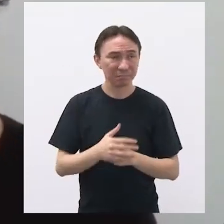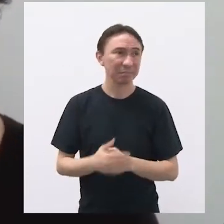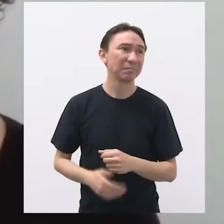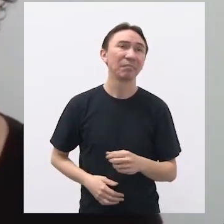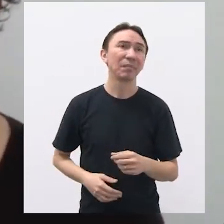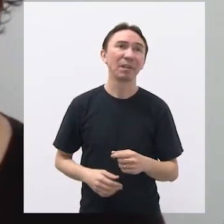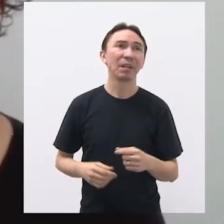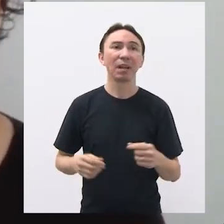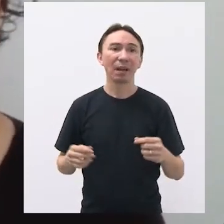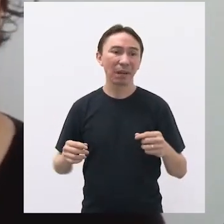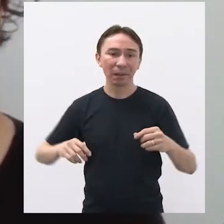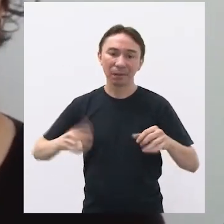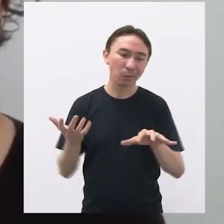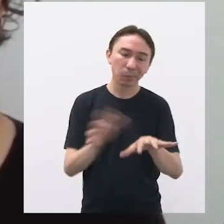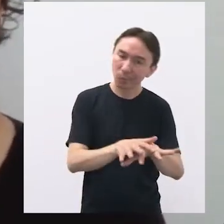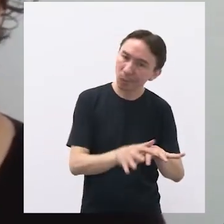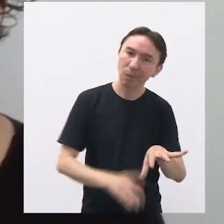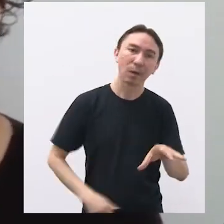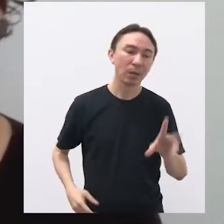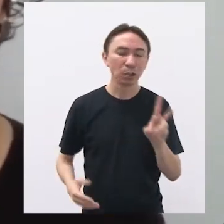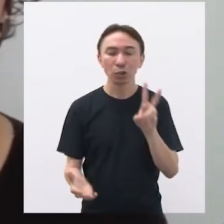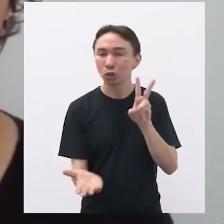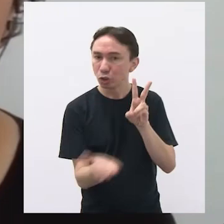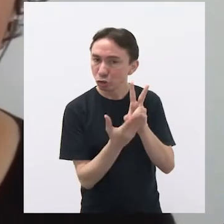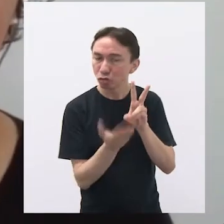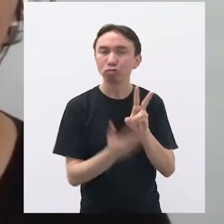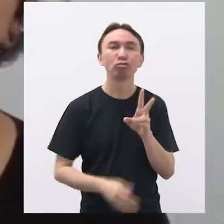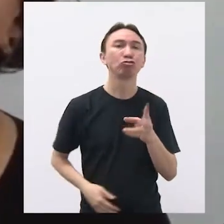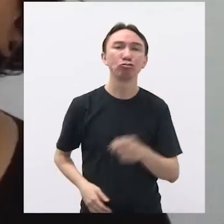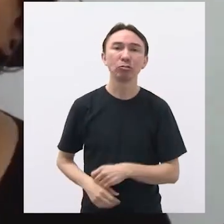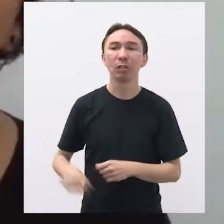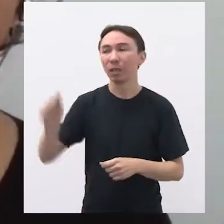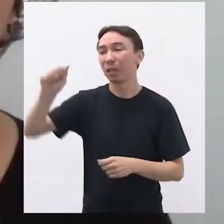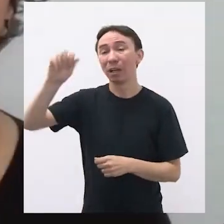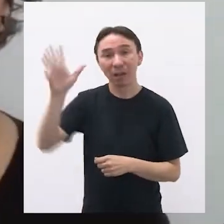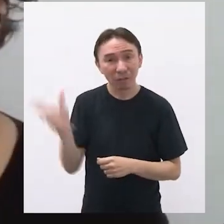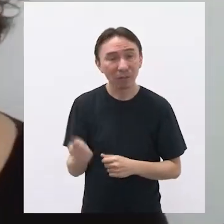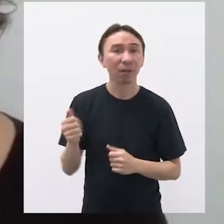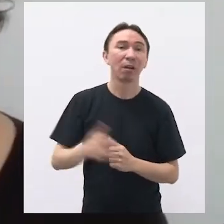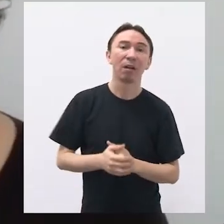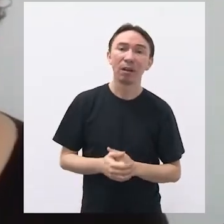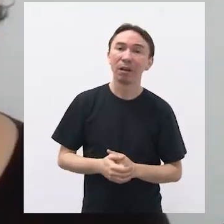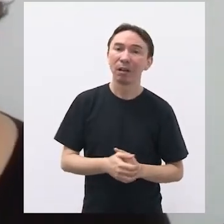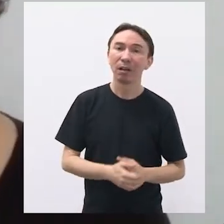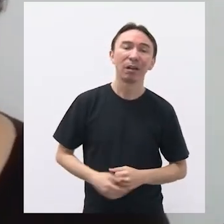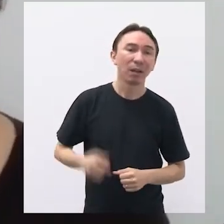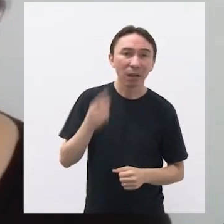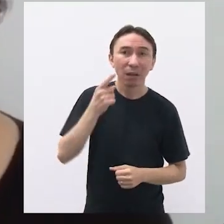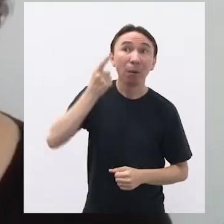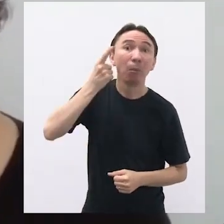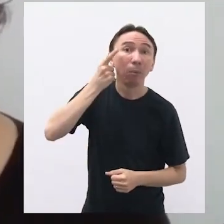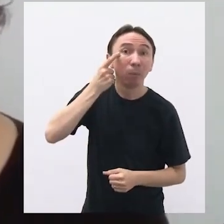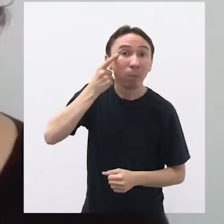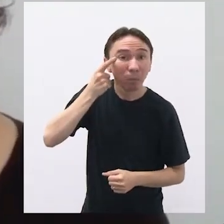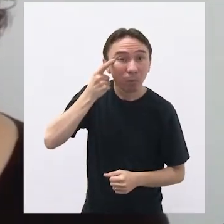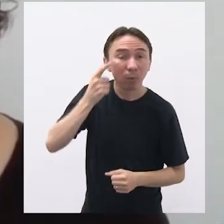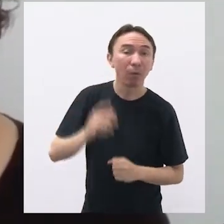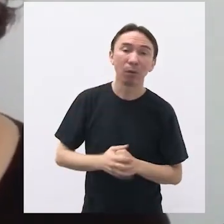indígenas, africanas, asiáticas também, ciganos, né, migrantes